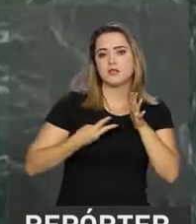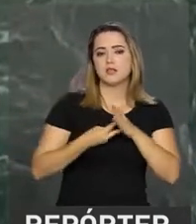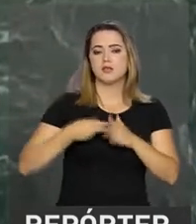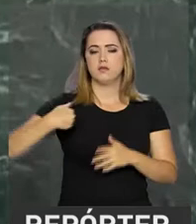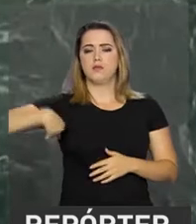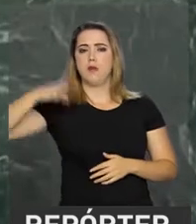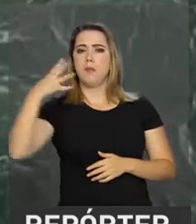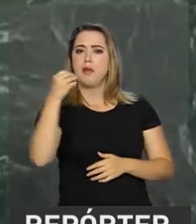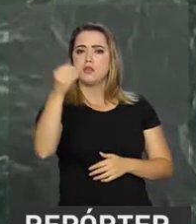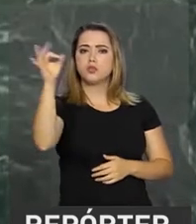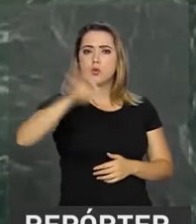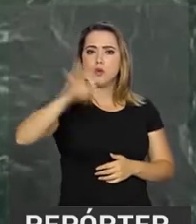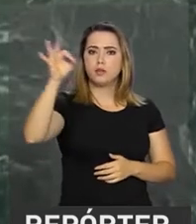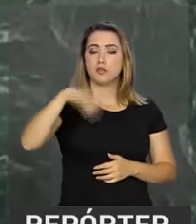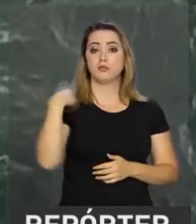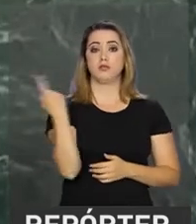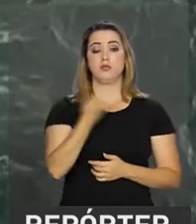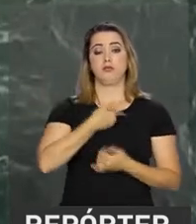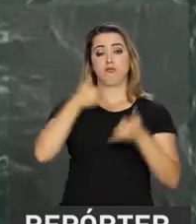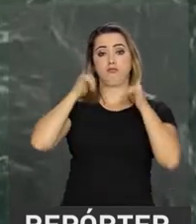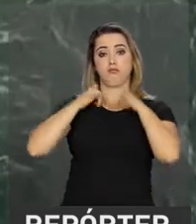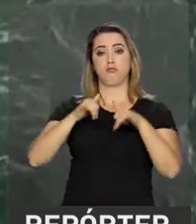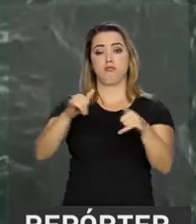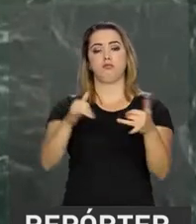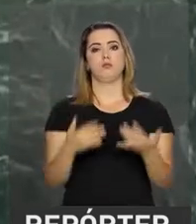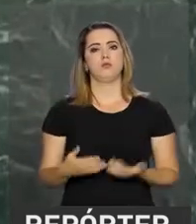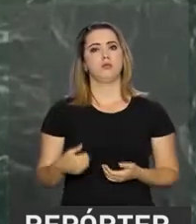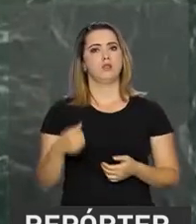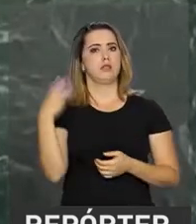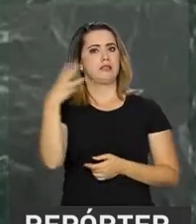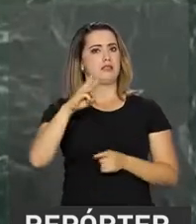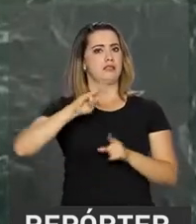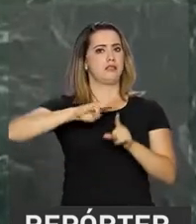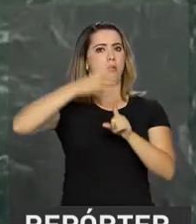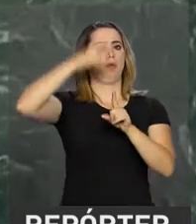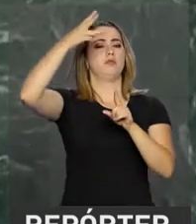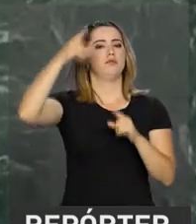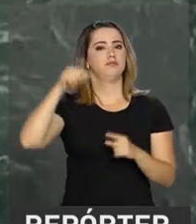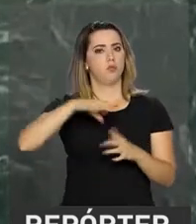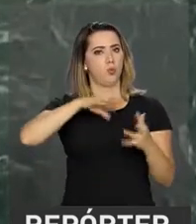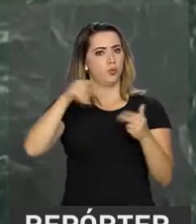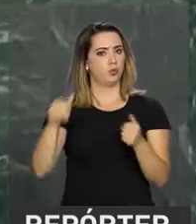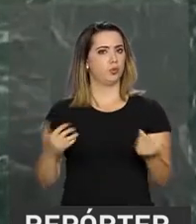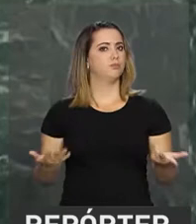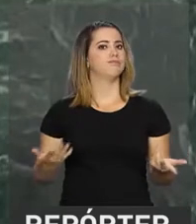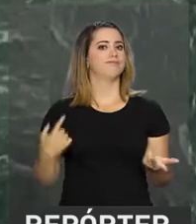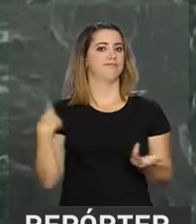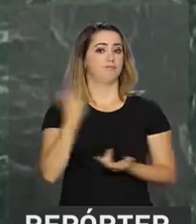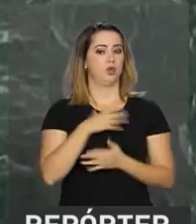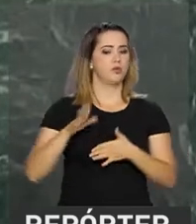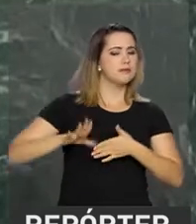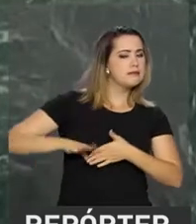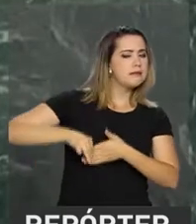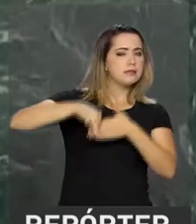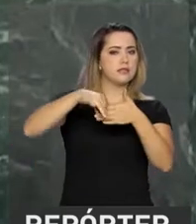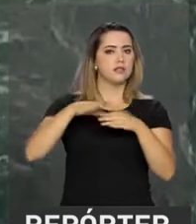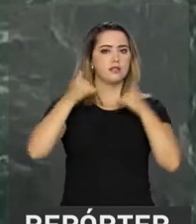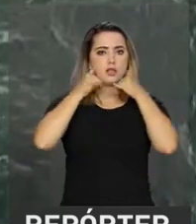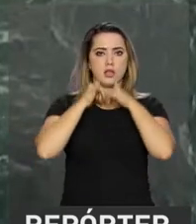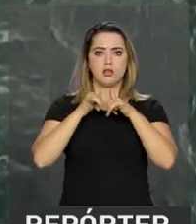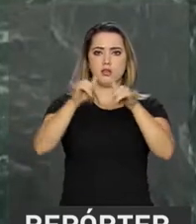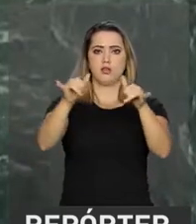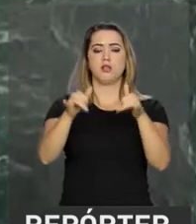40% de nossa matriz energética, 3 vezes a média mundial. Somos líderes em